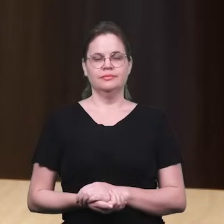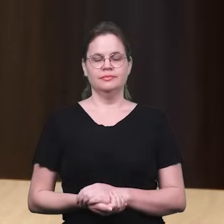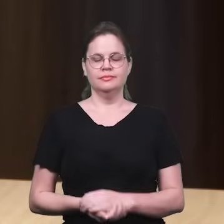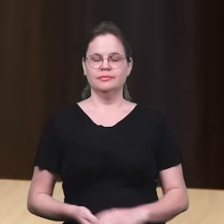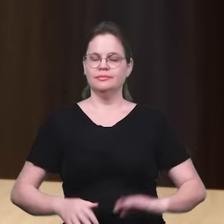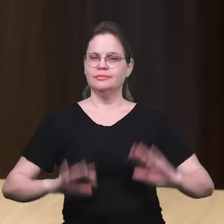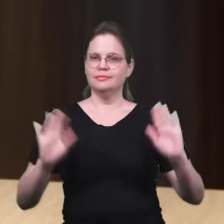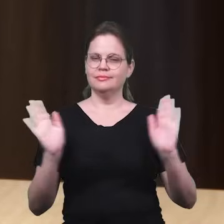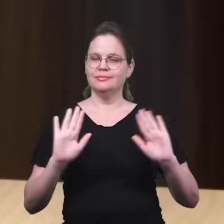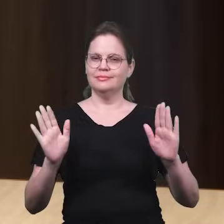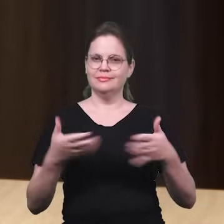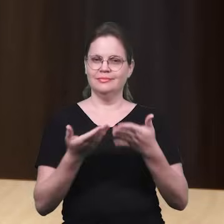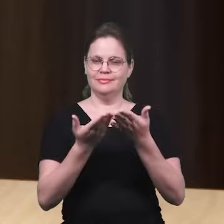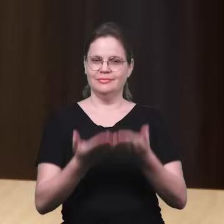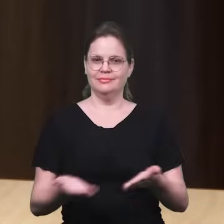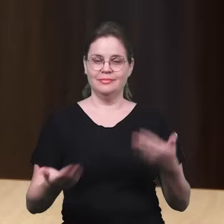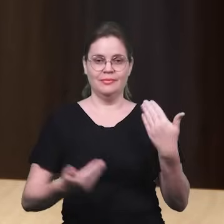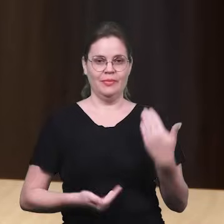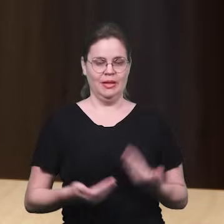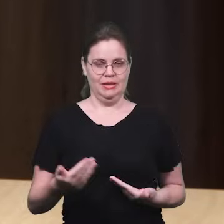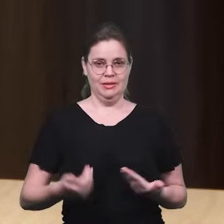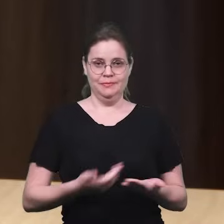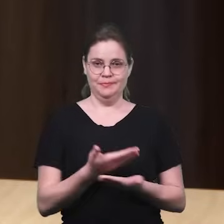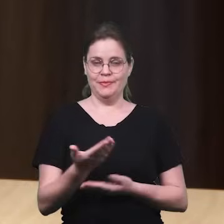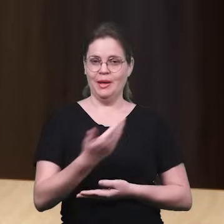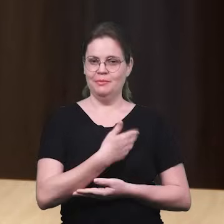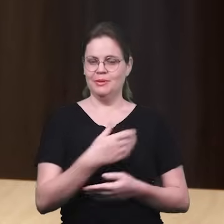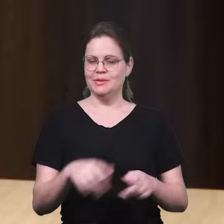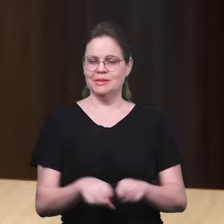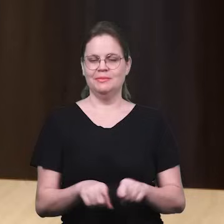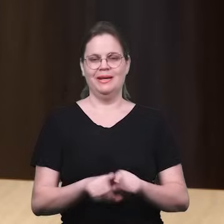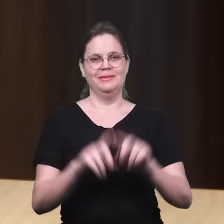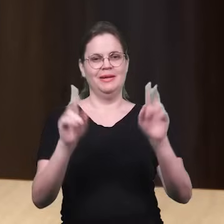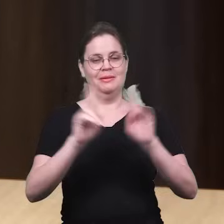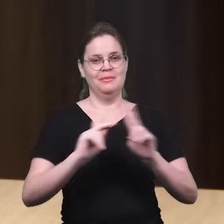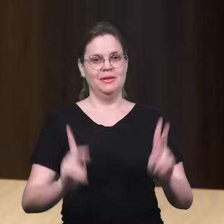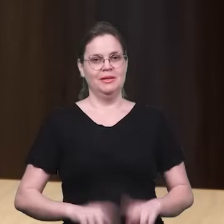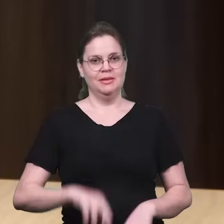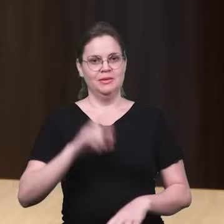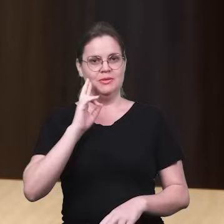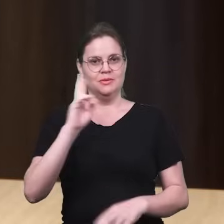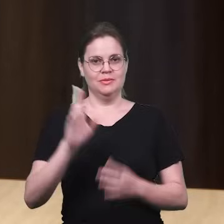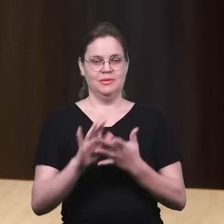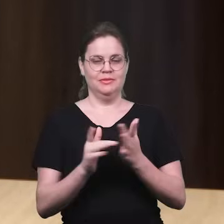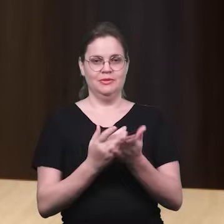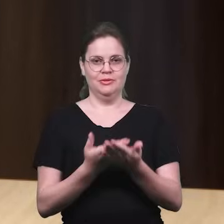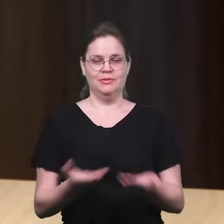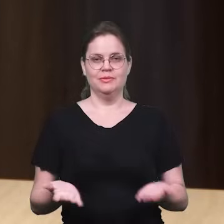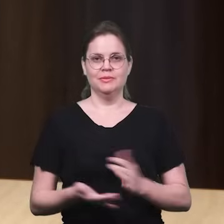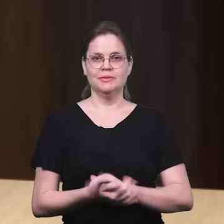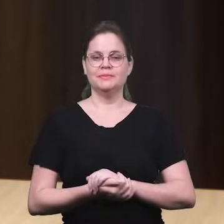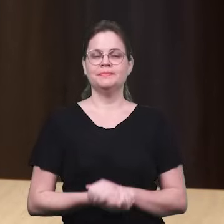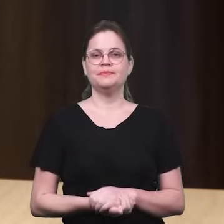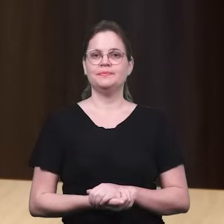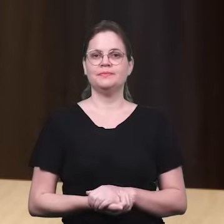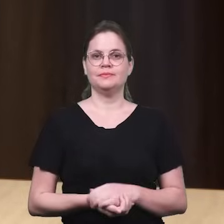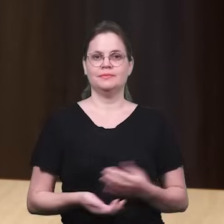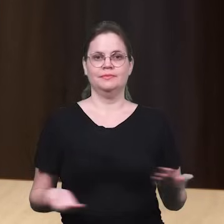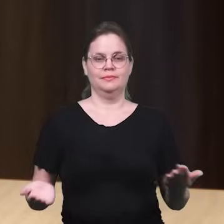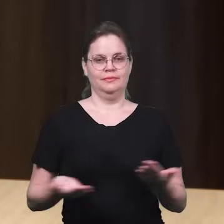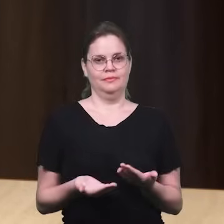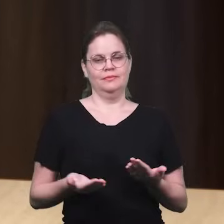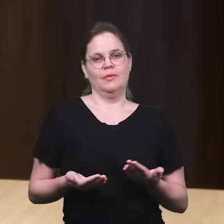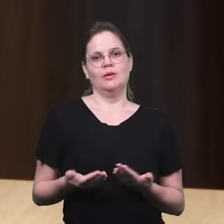Queridos irmãos, amigos, saudamos a todos com a paz do Senhor Jesus. Voltamos a